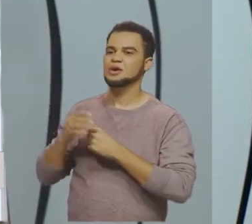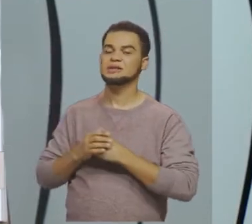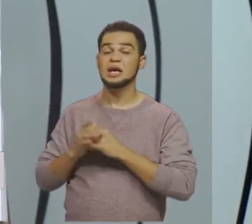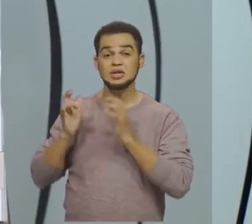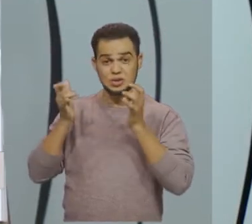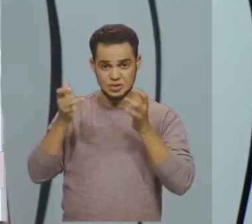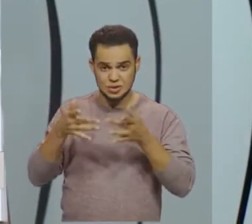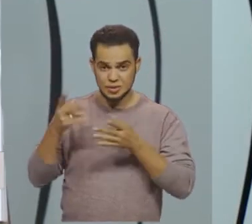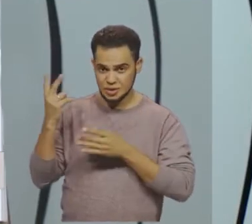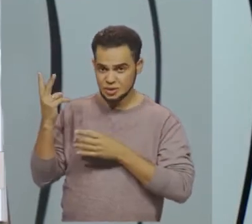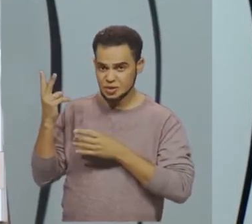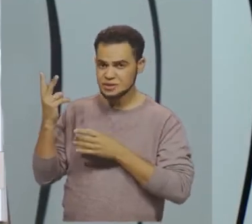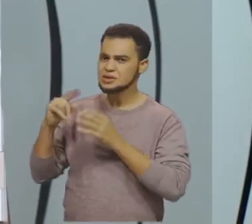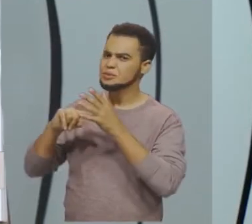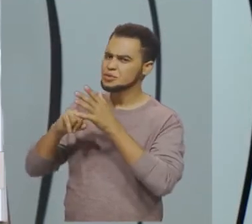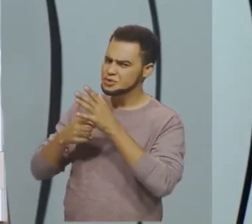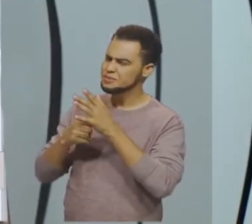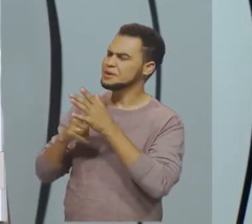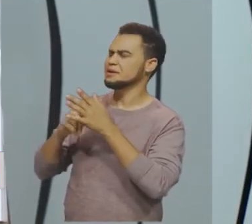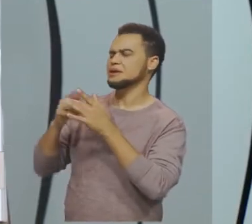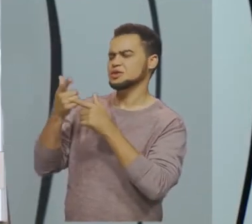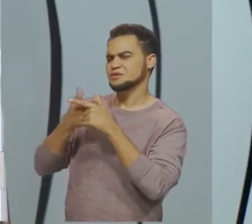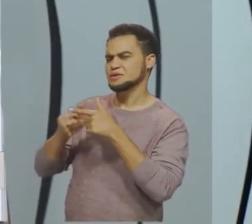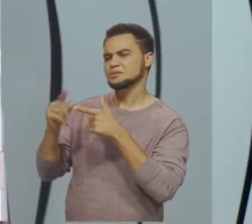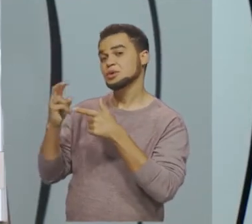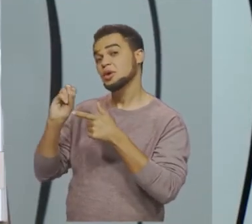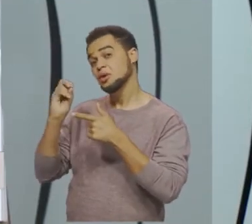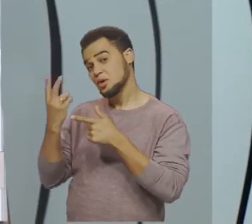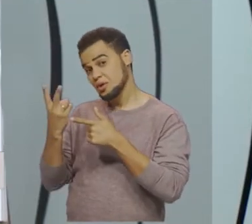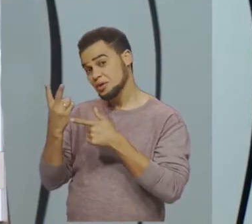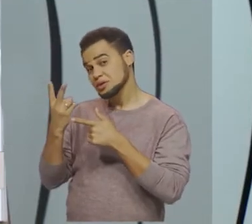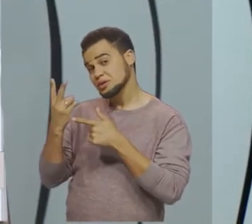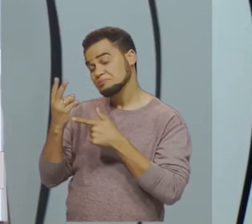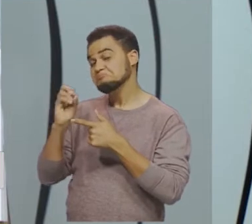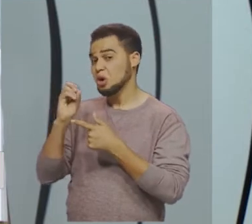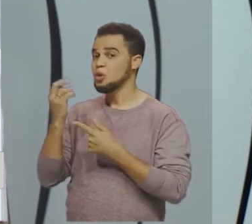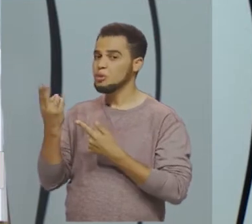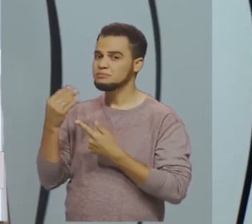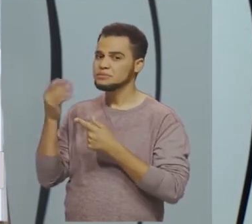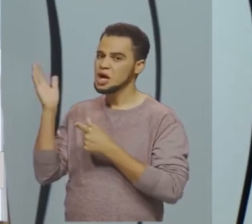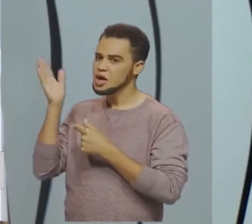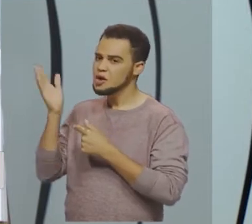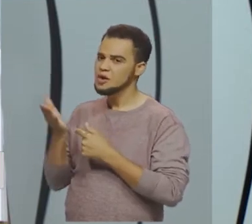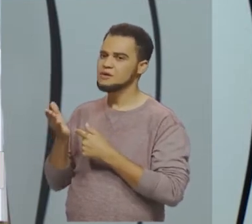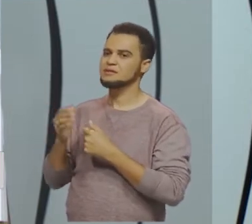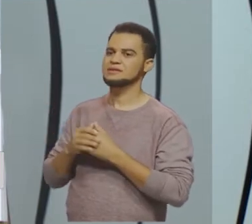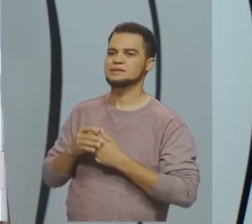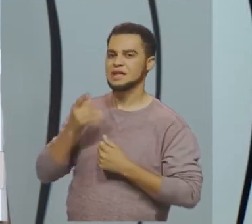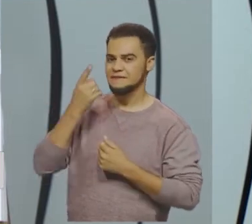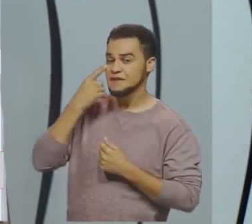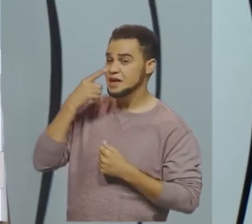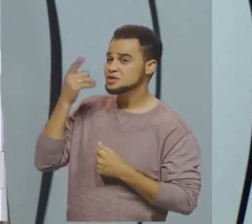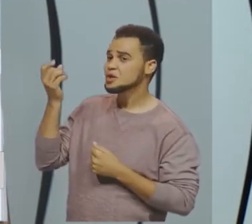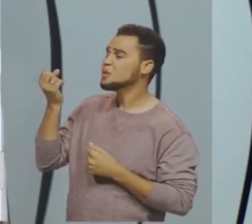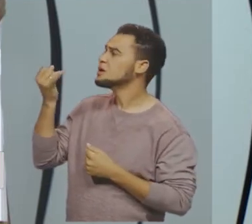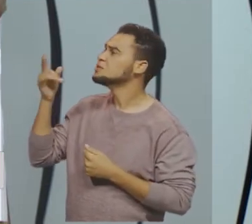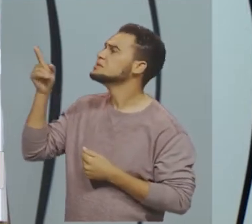Você multiplica e depois divide por 2 ou simplesmente corta. Dá 2. 5 vezes 2 dá...